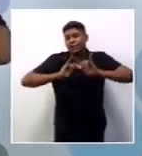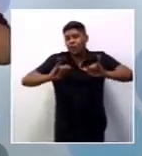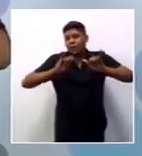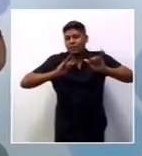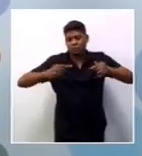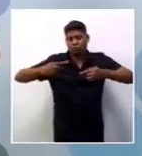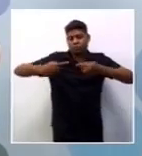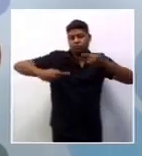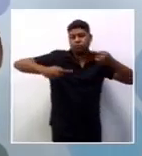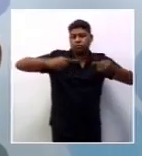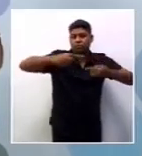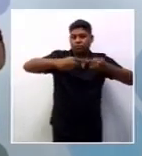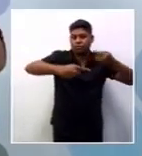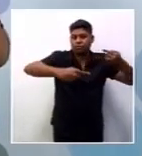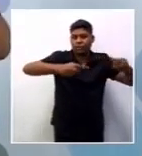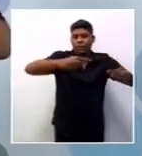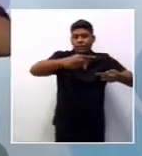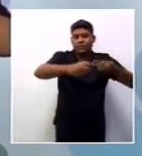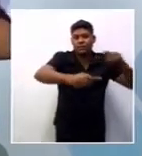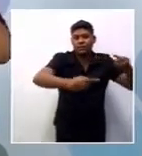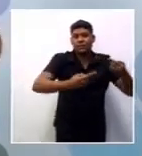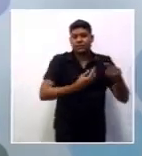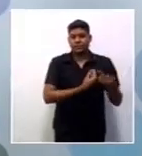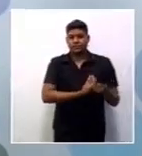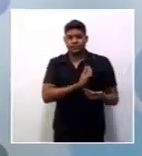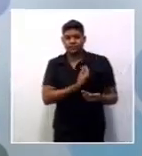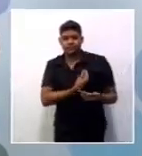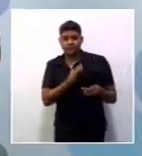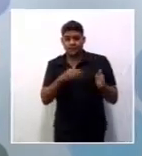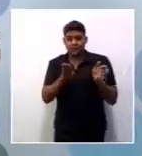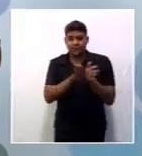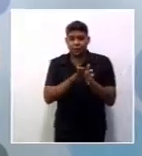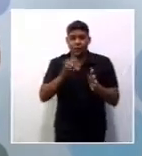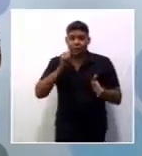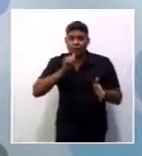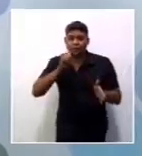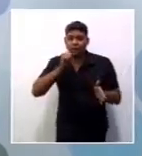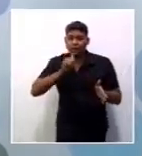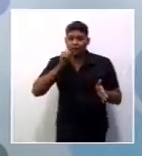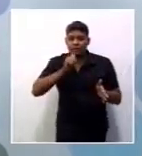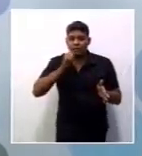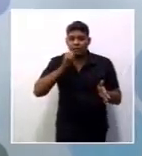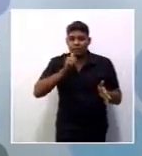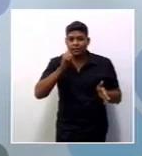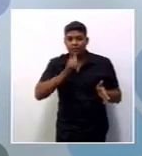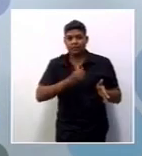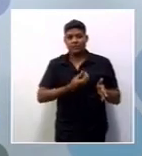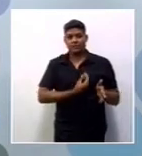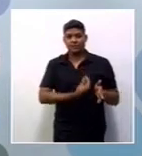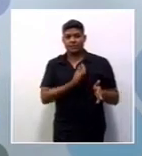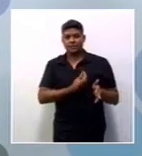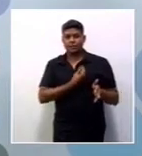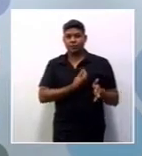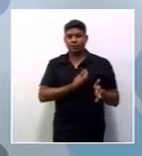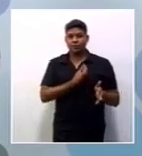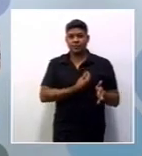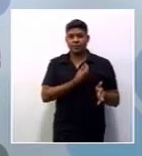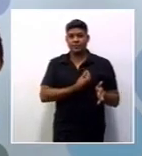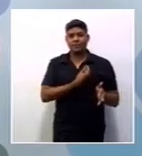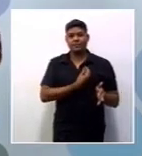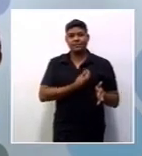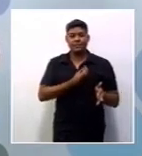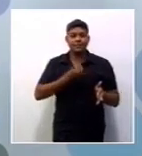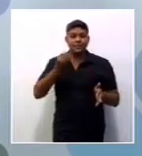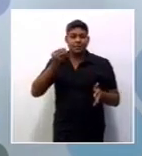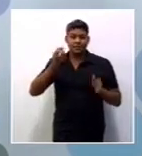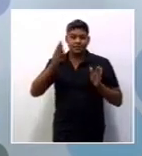de boca a boca. Ah, não, é fulana, é fulana, é fulana. Quando chegou na fulana, não era. Só que já era muito tarde para eles conseguirem pensar nisso. Eu sei que é uma notícia